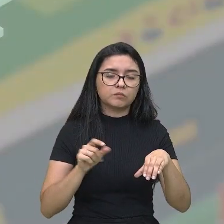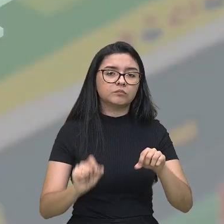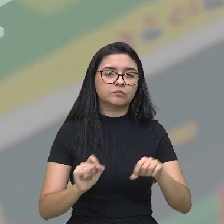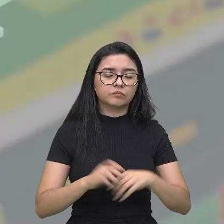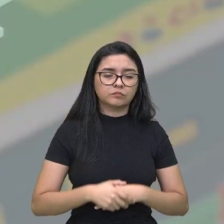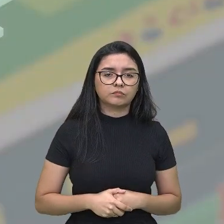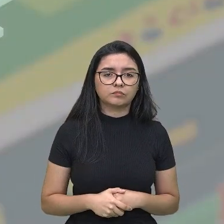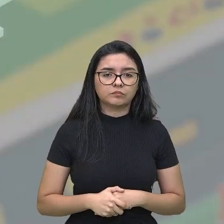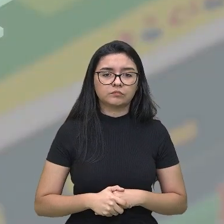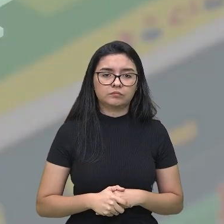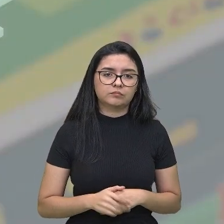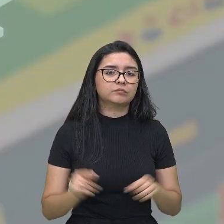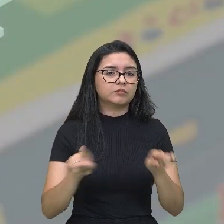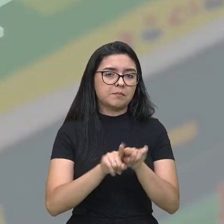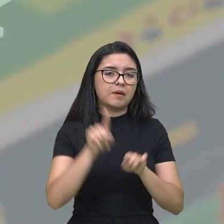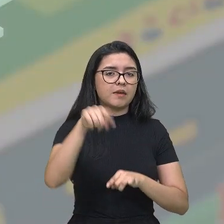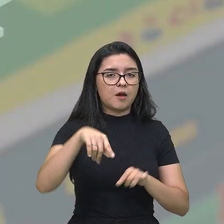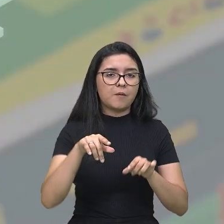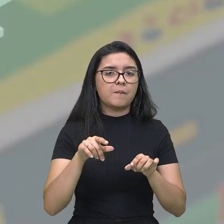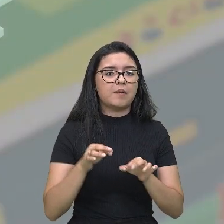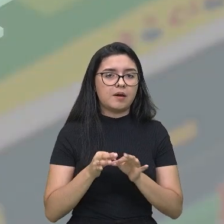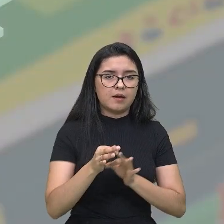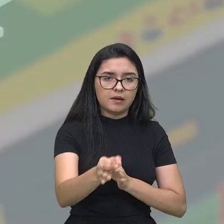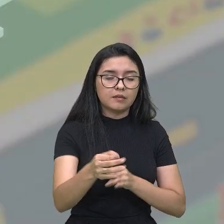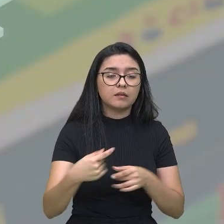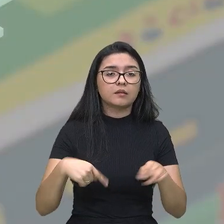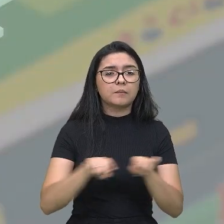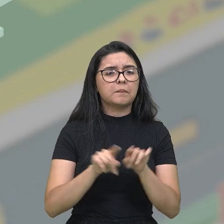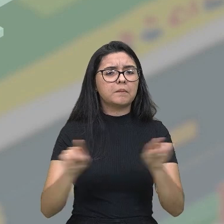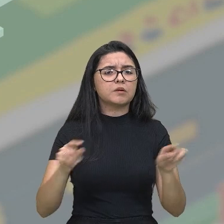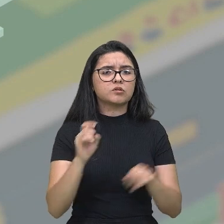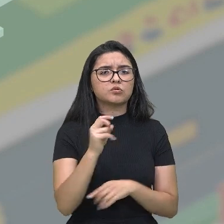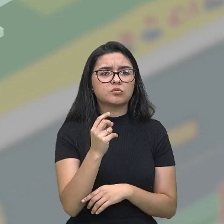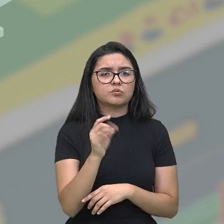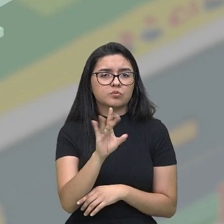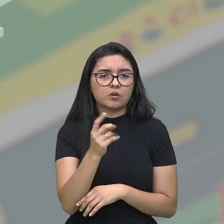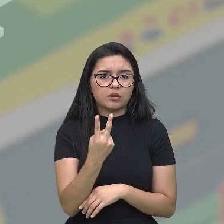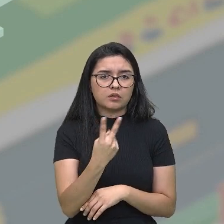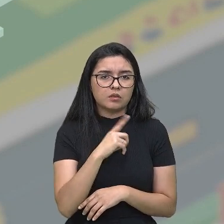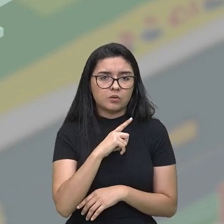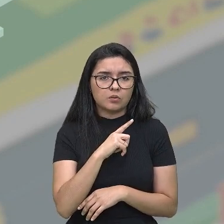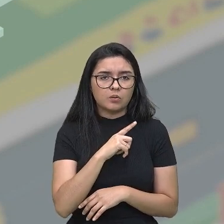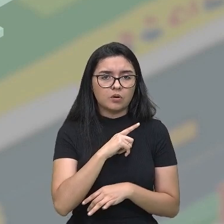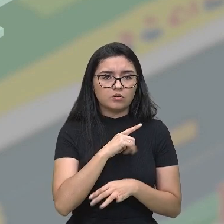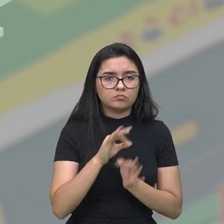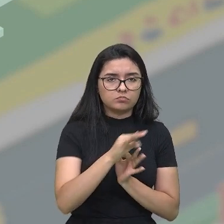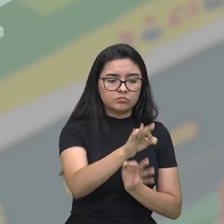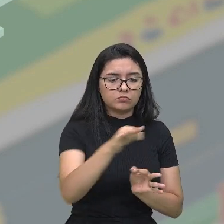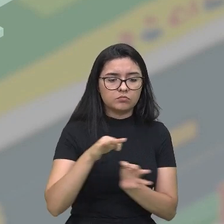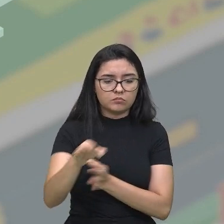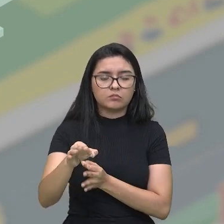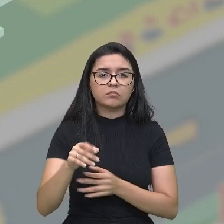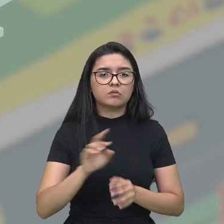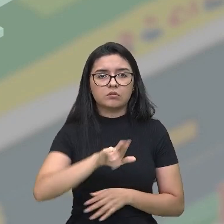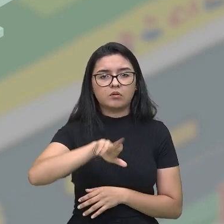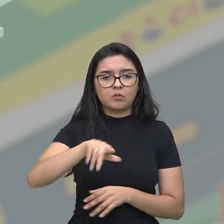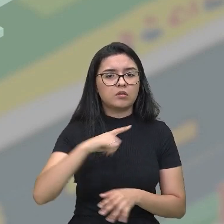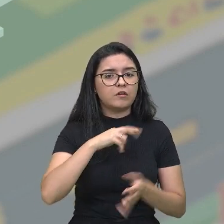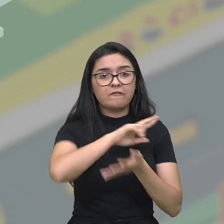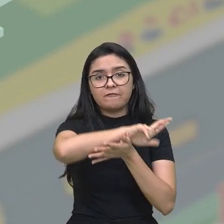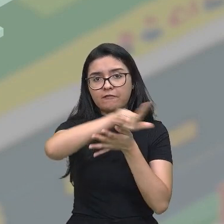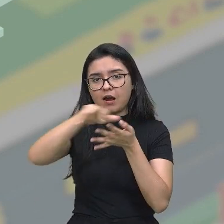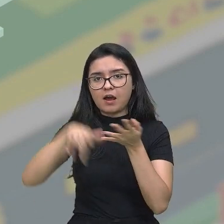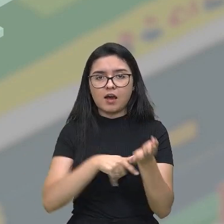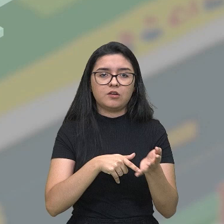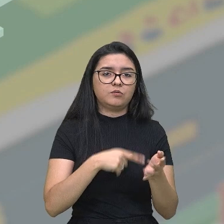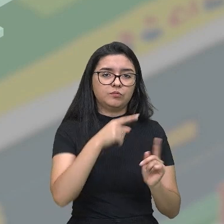de segmento de reta, tá bom? Aí você, professor, só tem esses dois segmentos de reta no campo de futebol? Não, tá bom? Tem vários